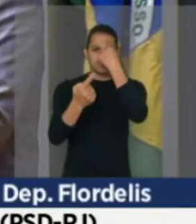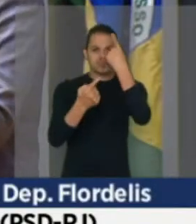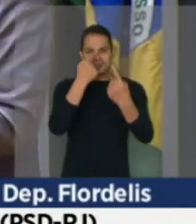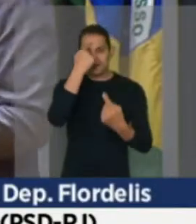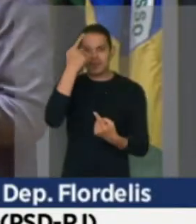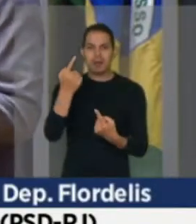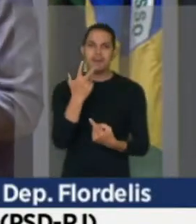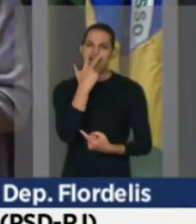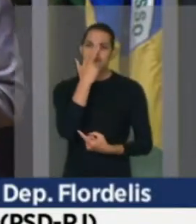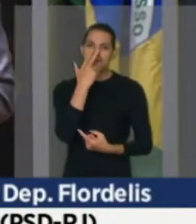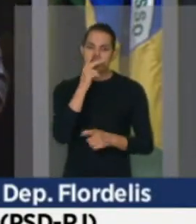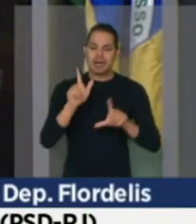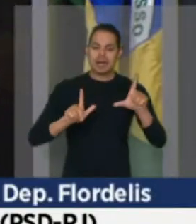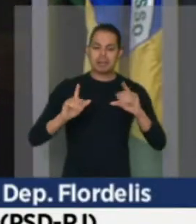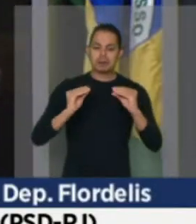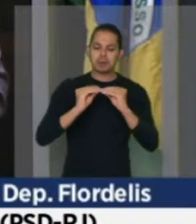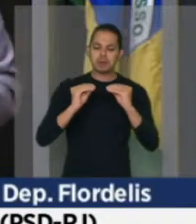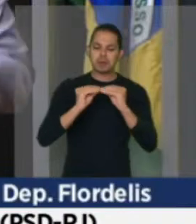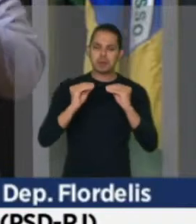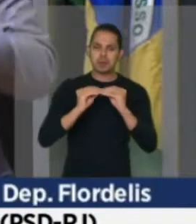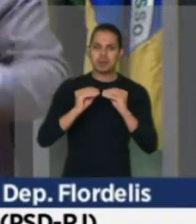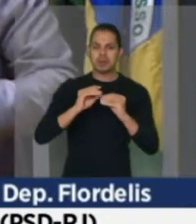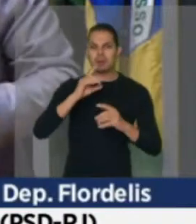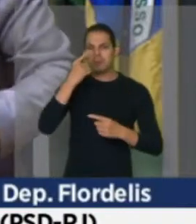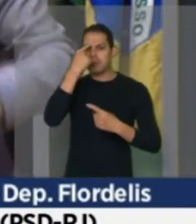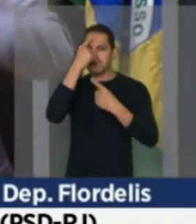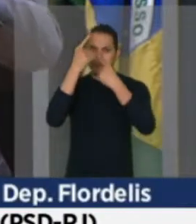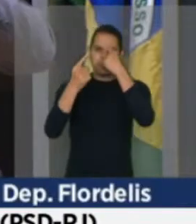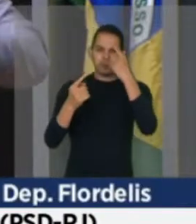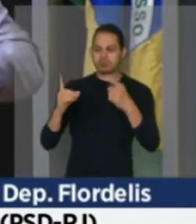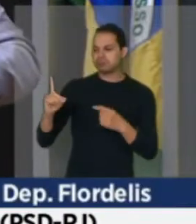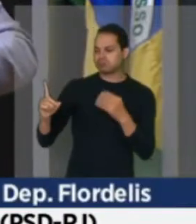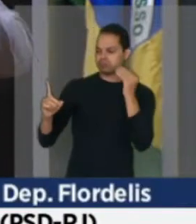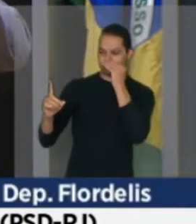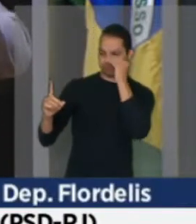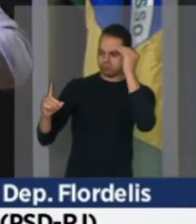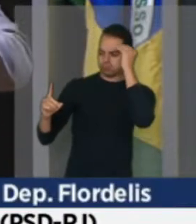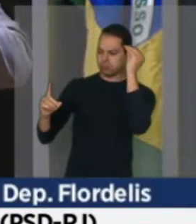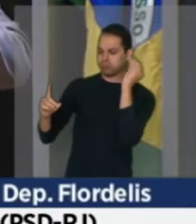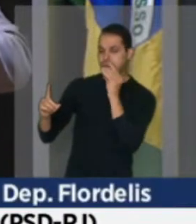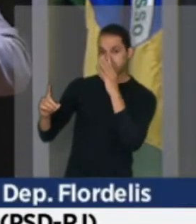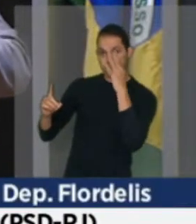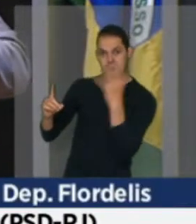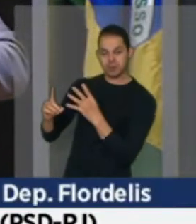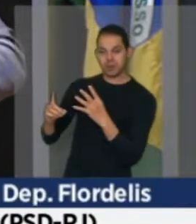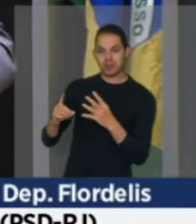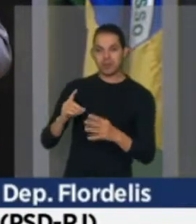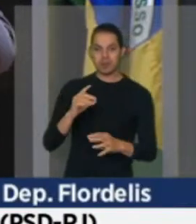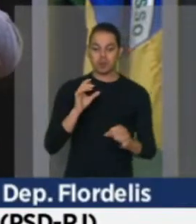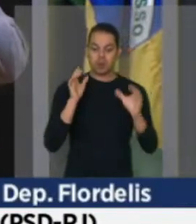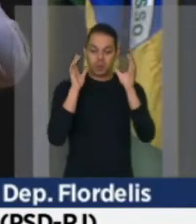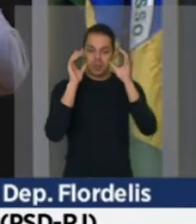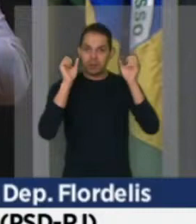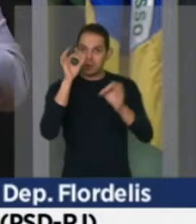corresponde a uma tese acusatória que não será aceita pelo tribunal do júri, porque ela